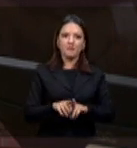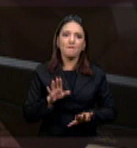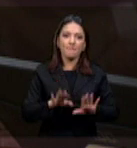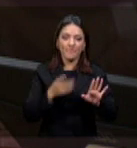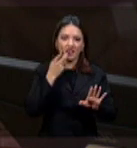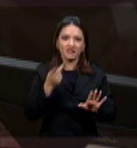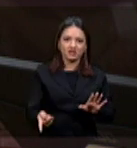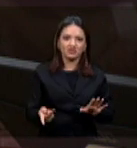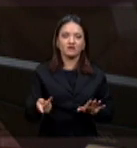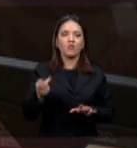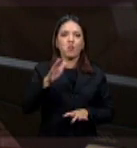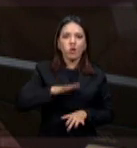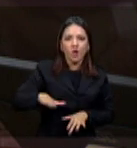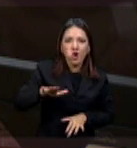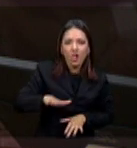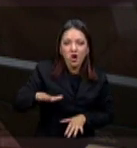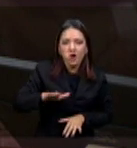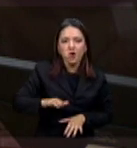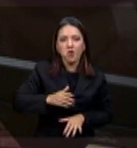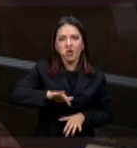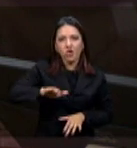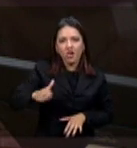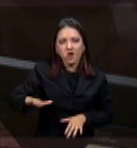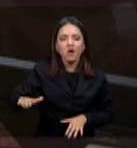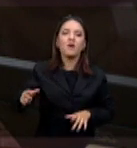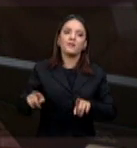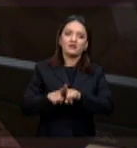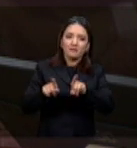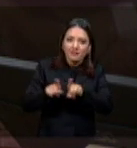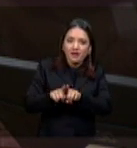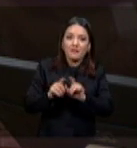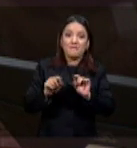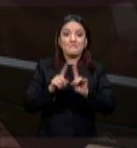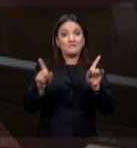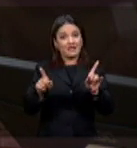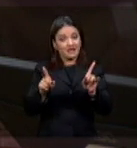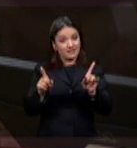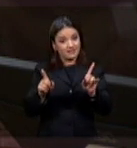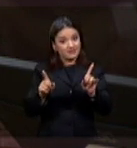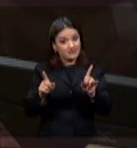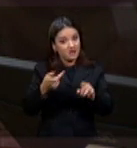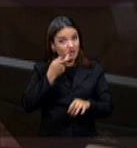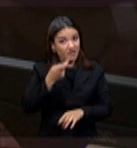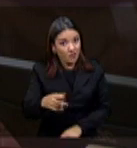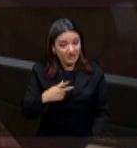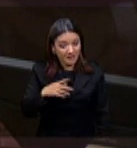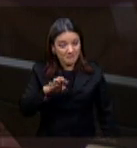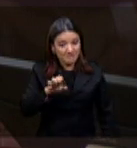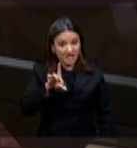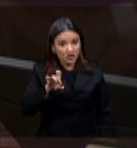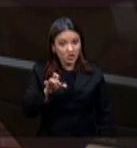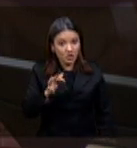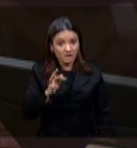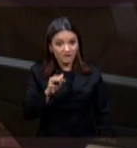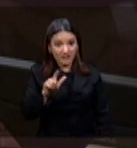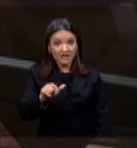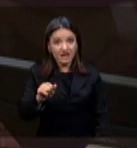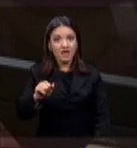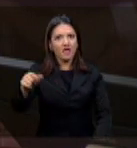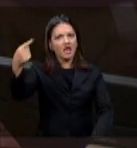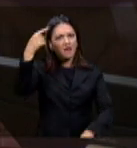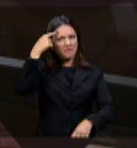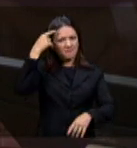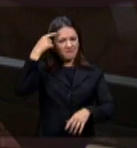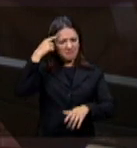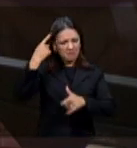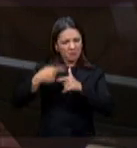casos de pedofilia, convencionou-se chamar assim, mas é bom também chamar a atenção de que pedofilia é um distúrbio psiquiátrico raríssimo. O